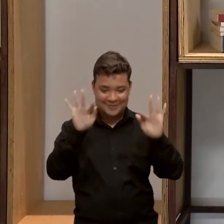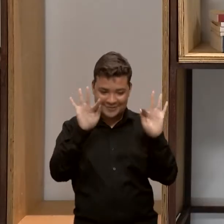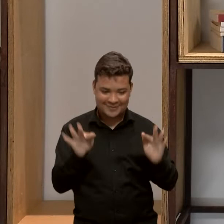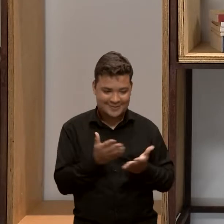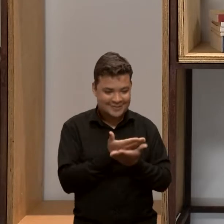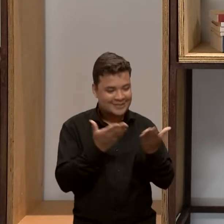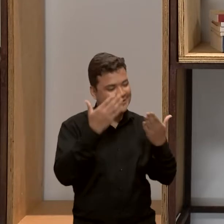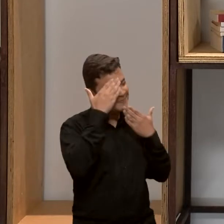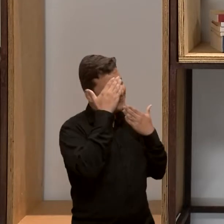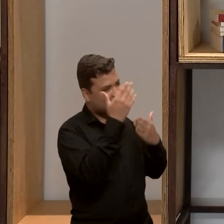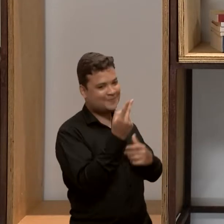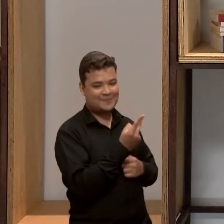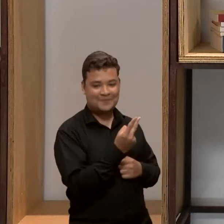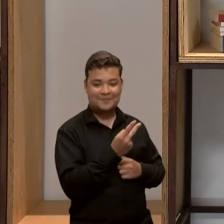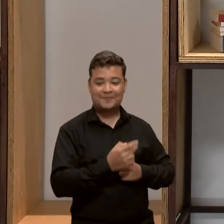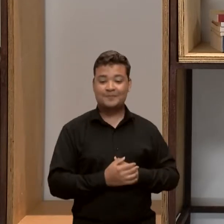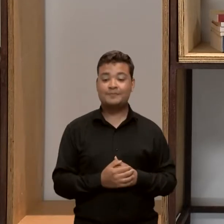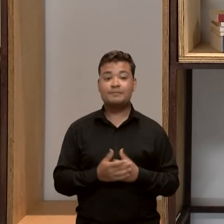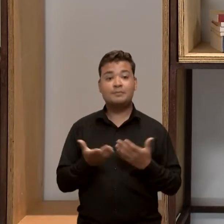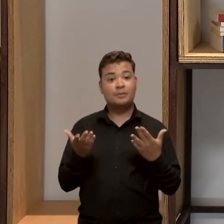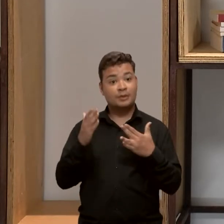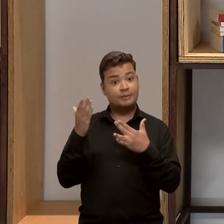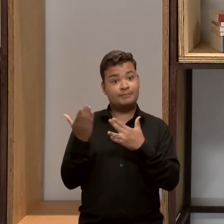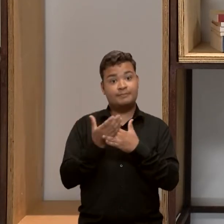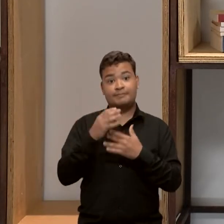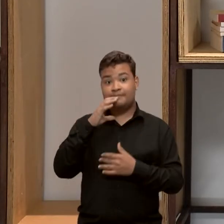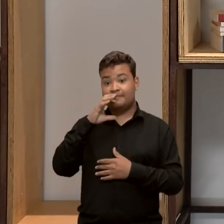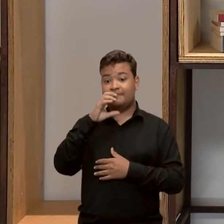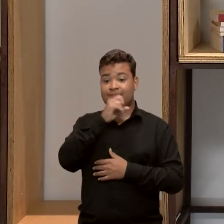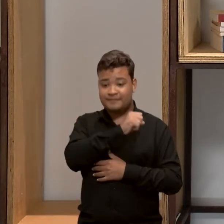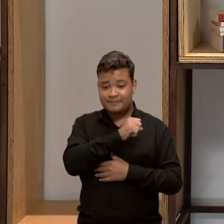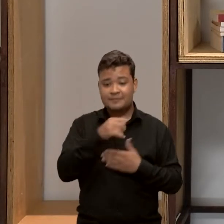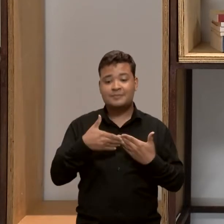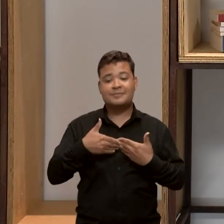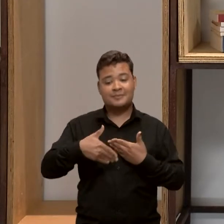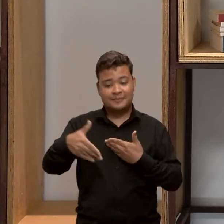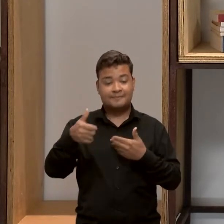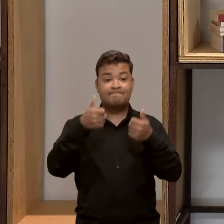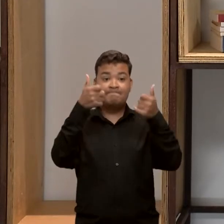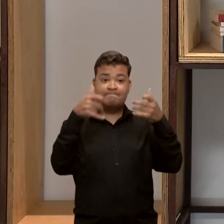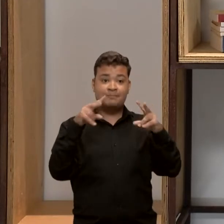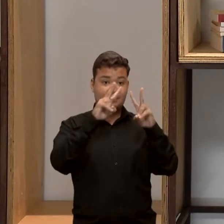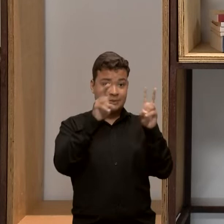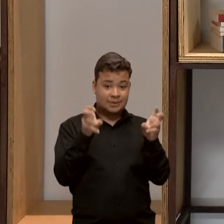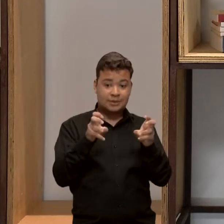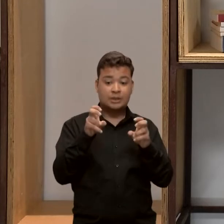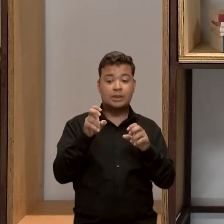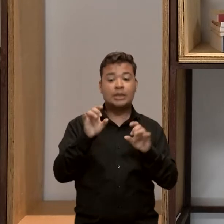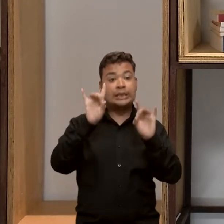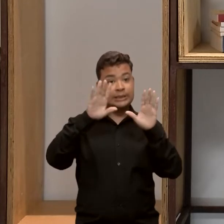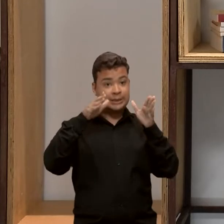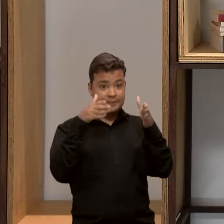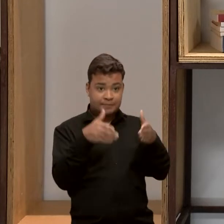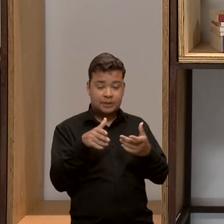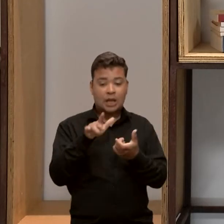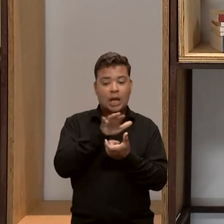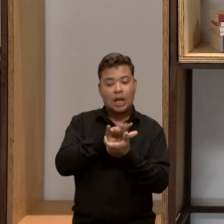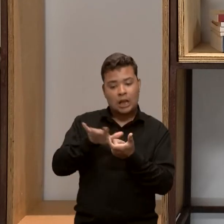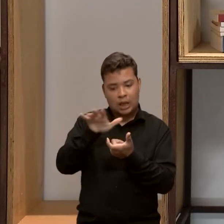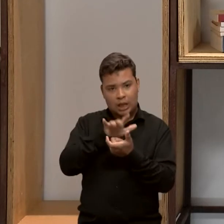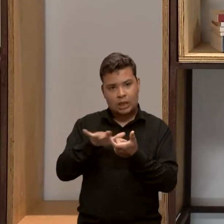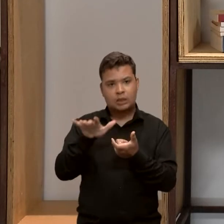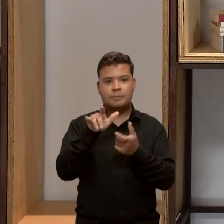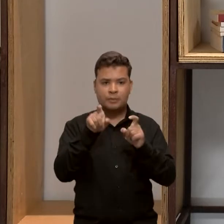obrigada a vocês duas. E a gente vai para um rápido intervalo e daqui a pouco falamos mais sobre a especialização em letramento